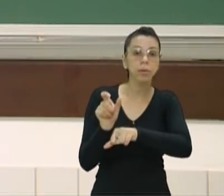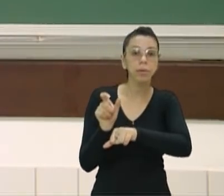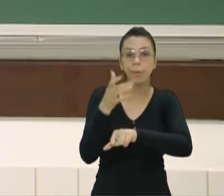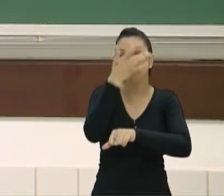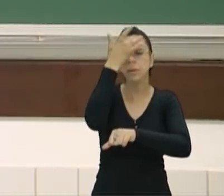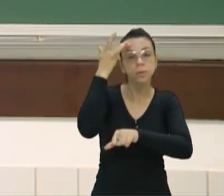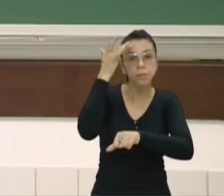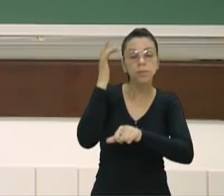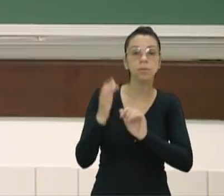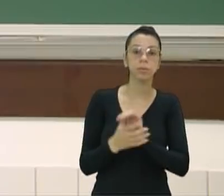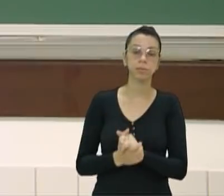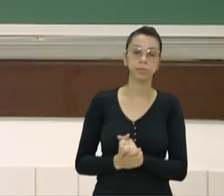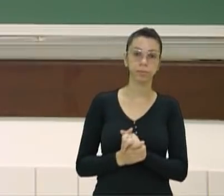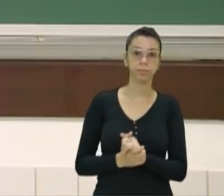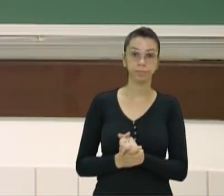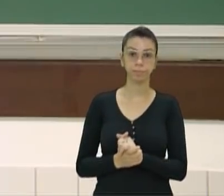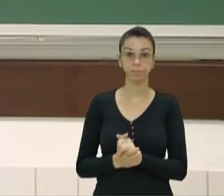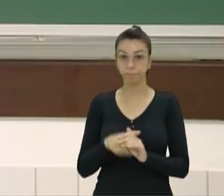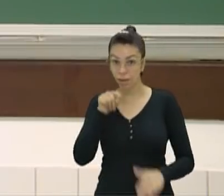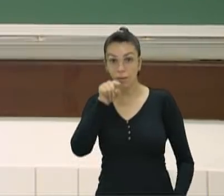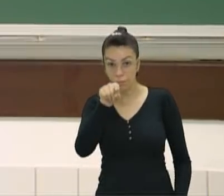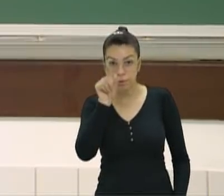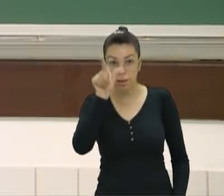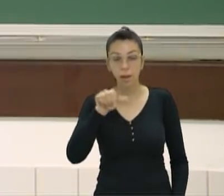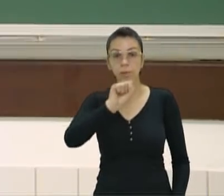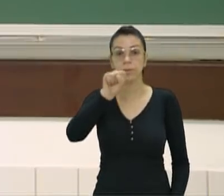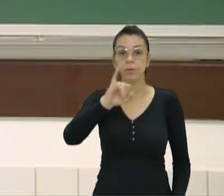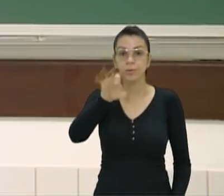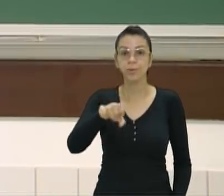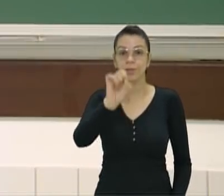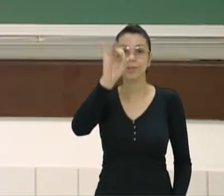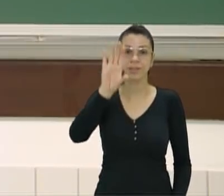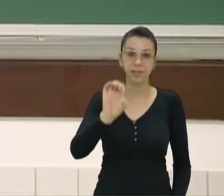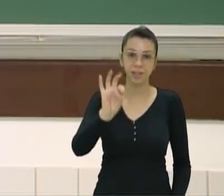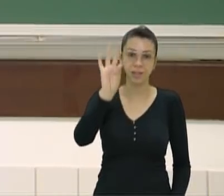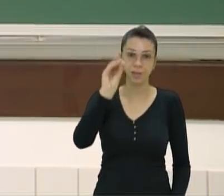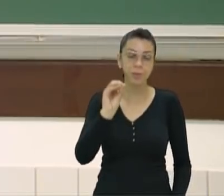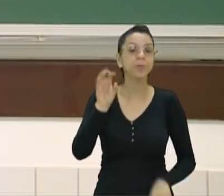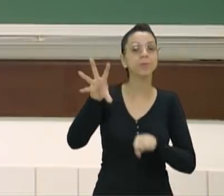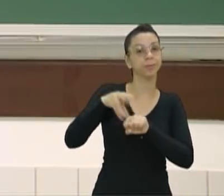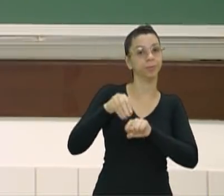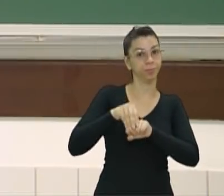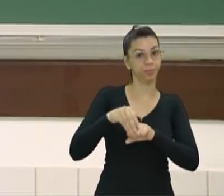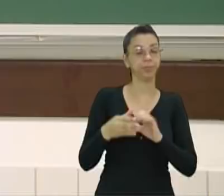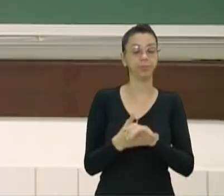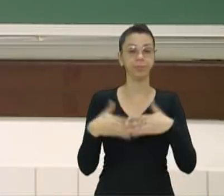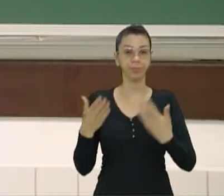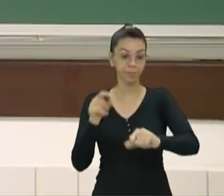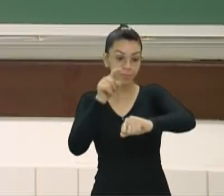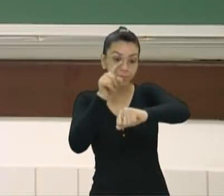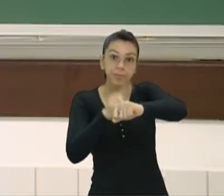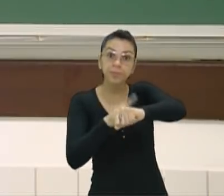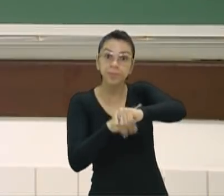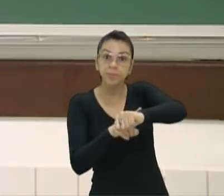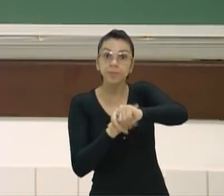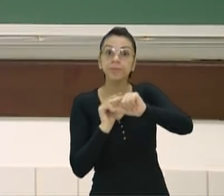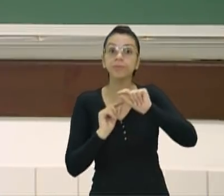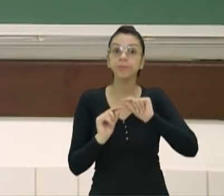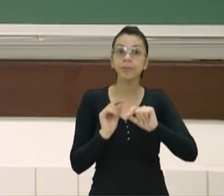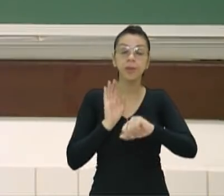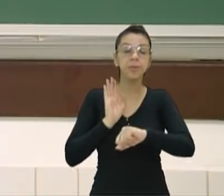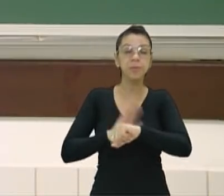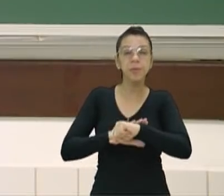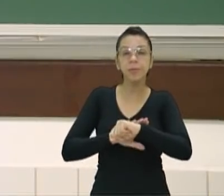mesmo. Você, nesse momento, é o sujeito do conhecimento. Olha que legal. Então, nesse momento, você se deparando com